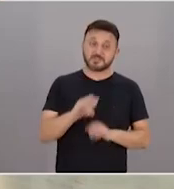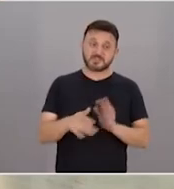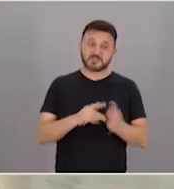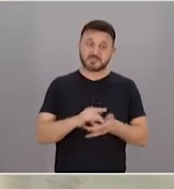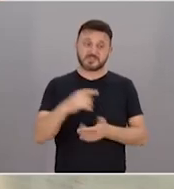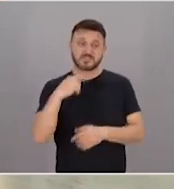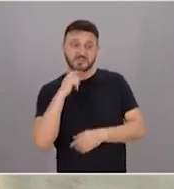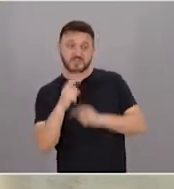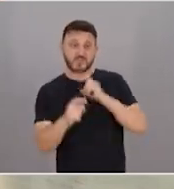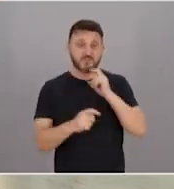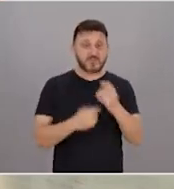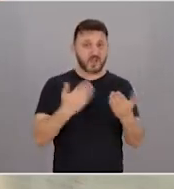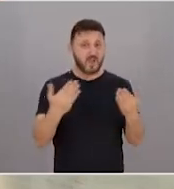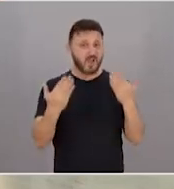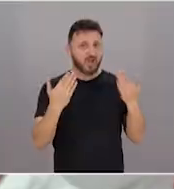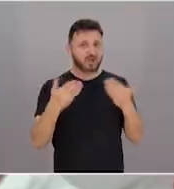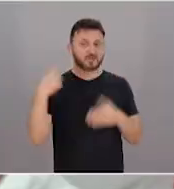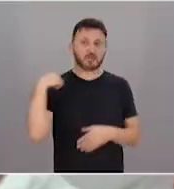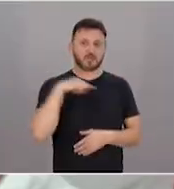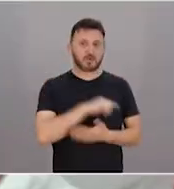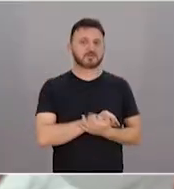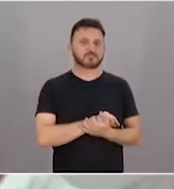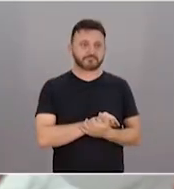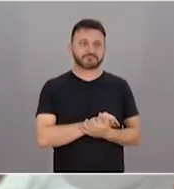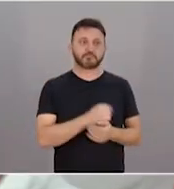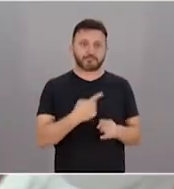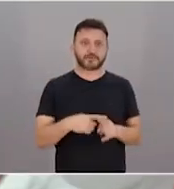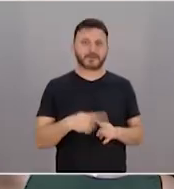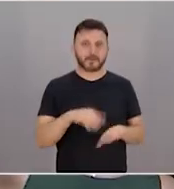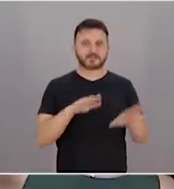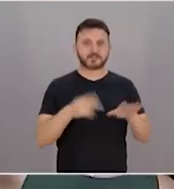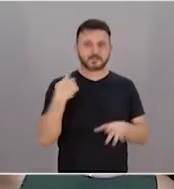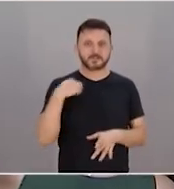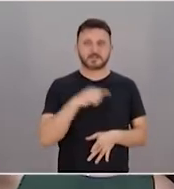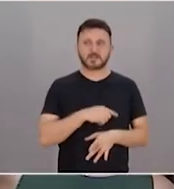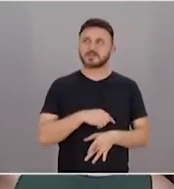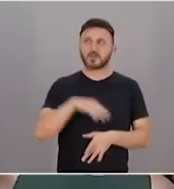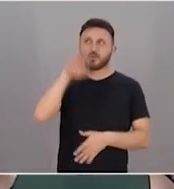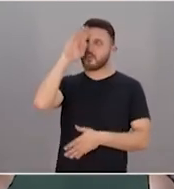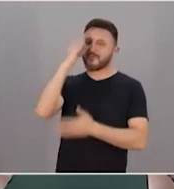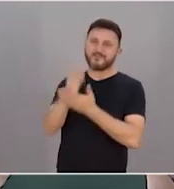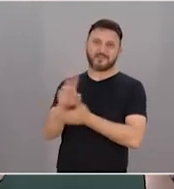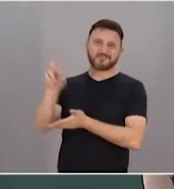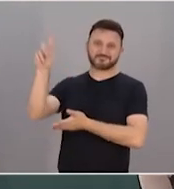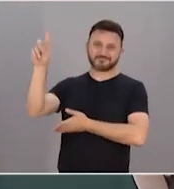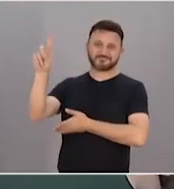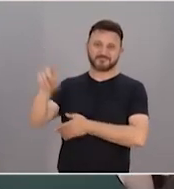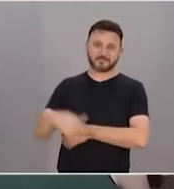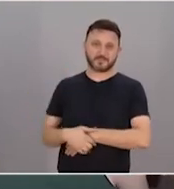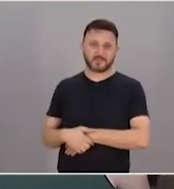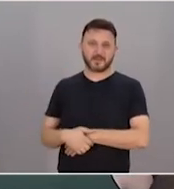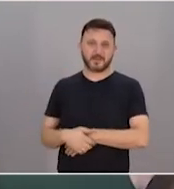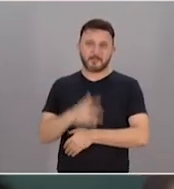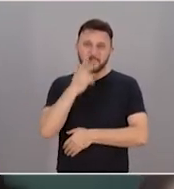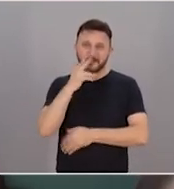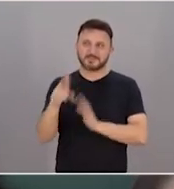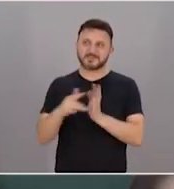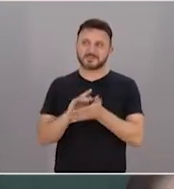duas. Quem fugiu da raia uma vez, fugiu outra. Por muito menos, você já cortou da tua vida. É ou não